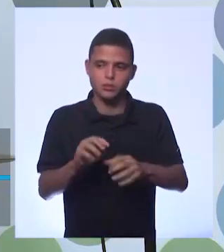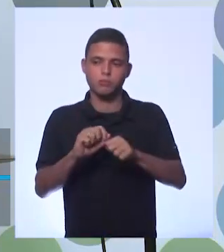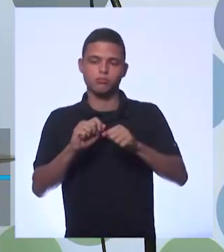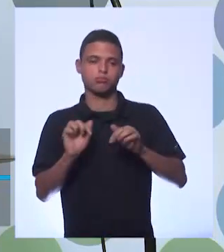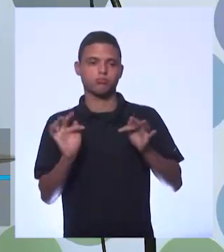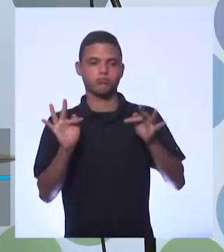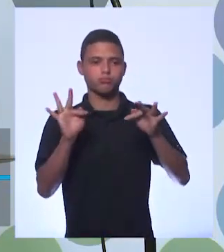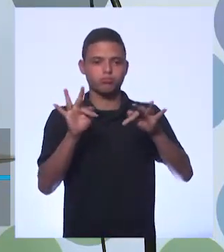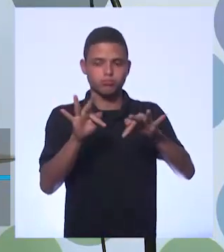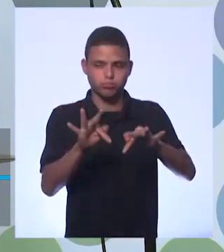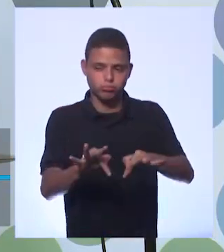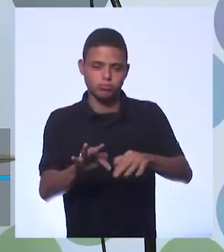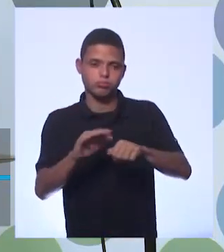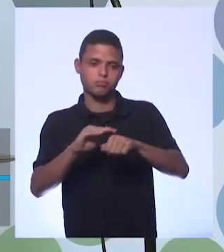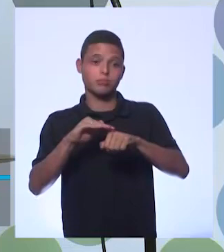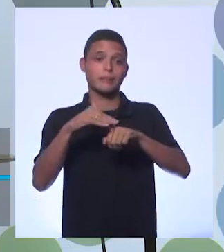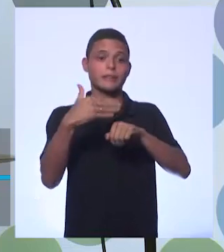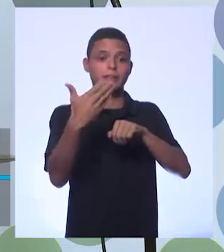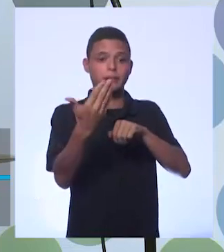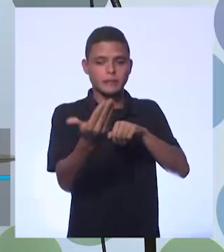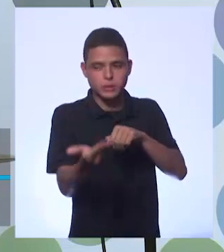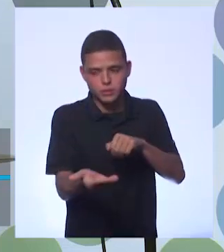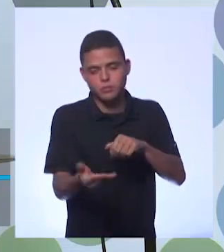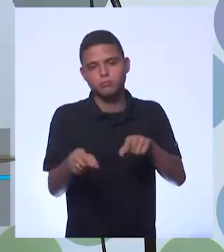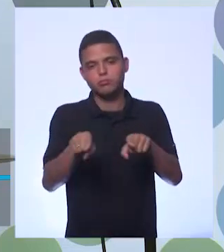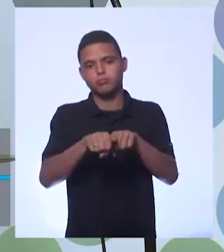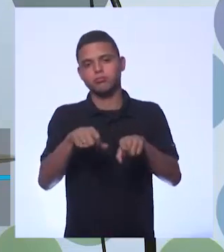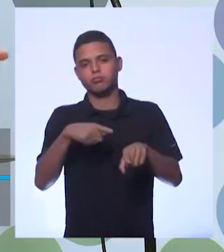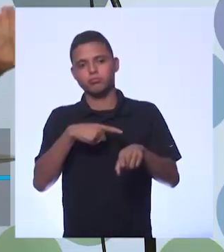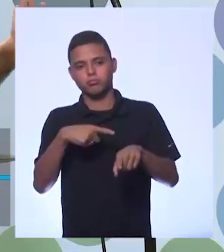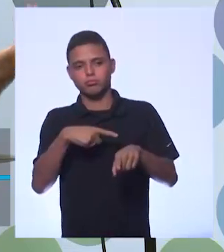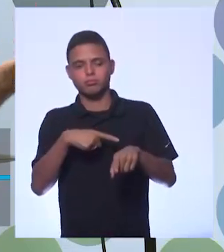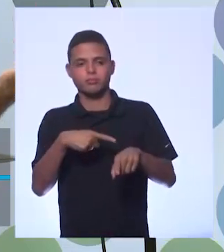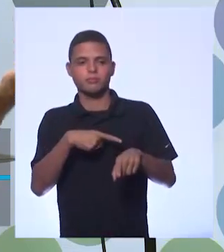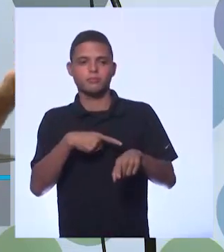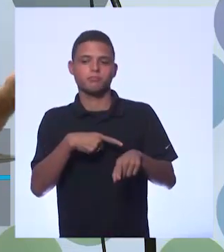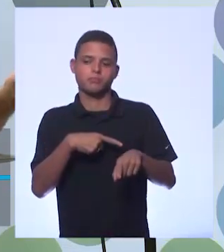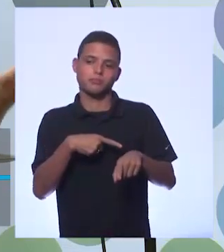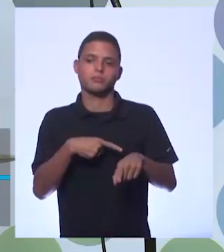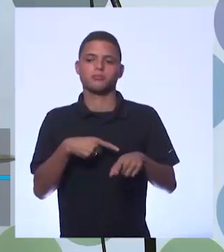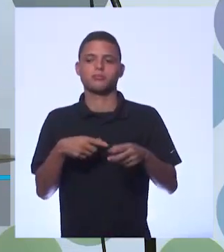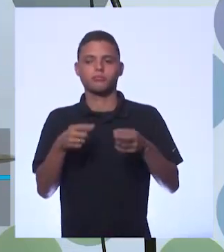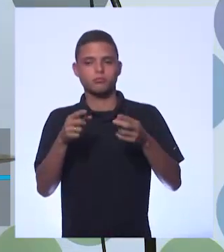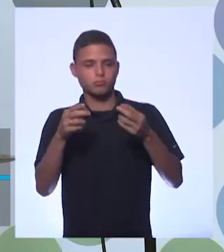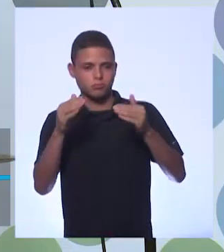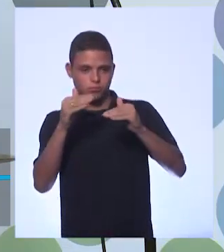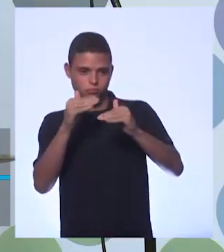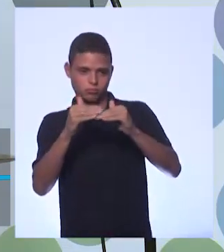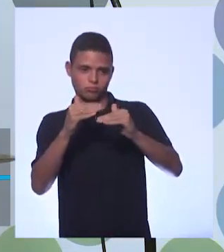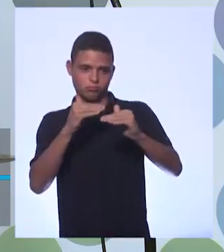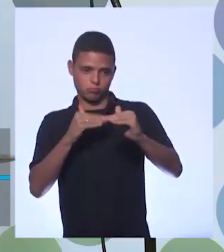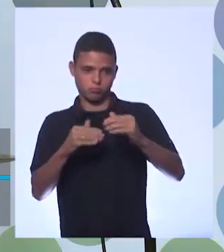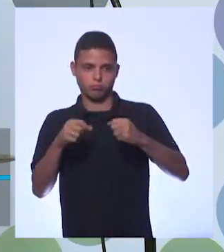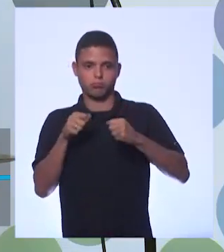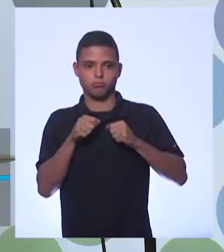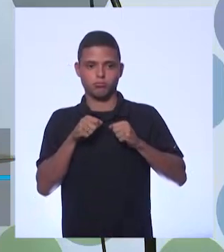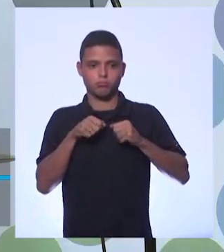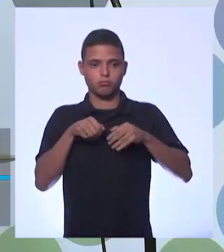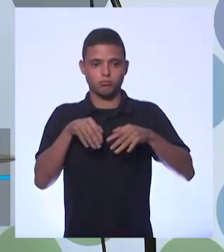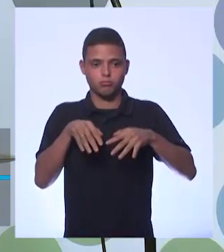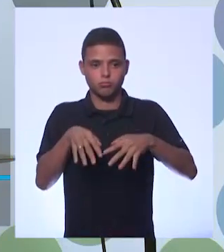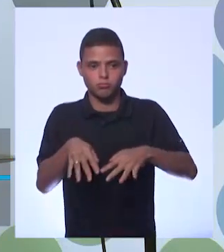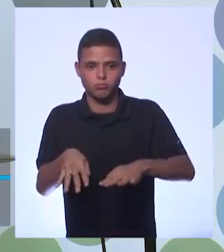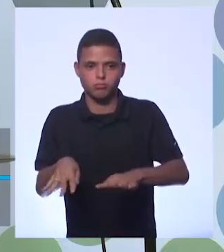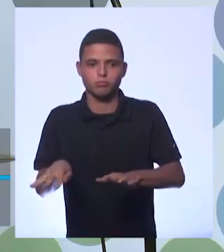ação mesma. Mas existe também, então ele estaria concordando com Aristóteles, mas existe também o gesto